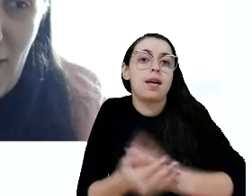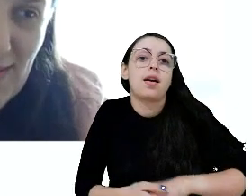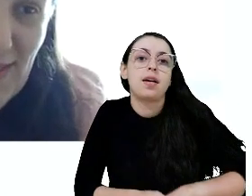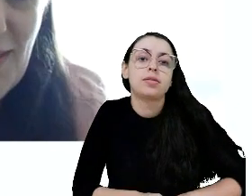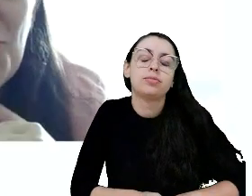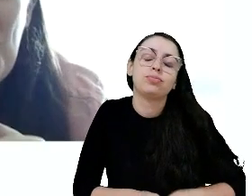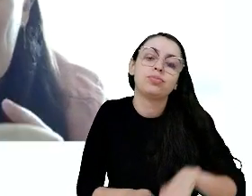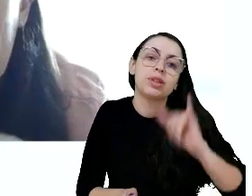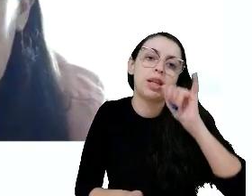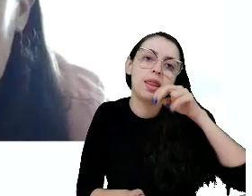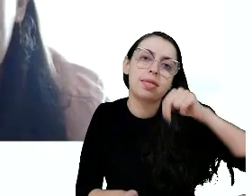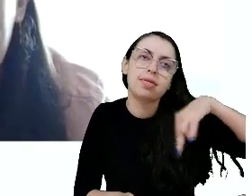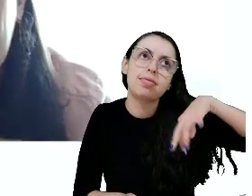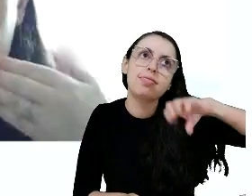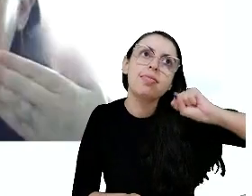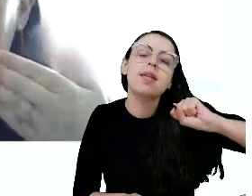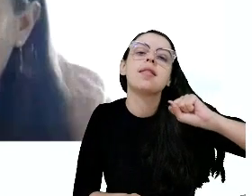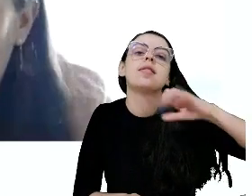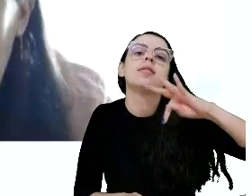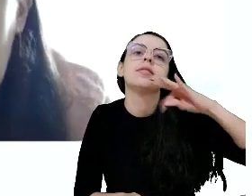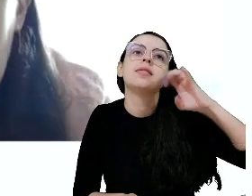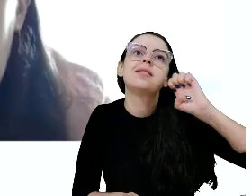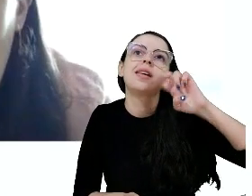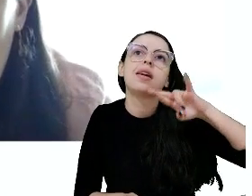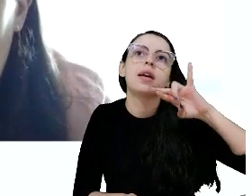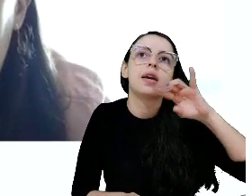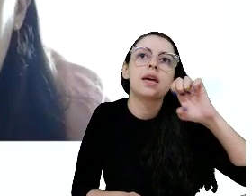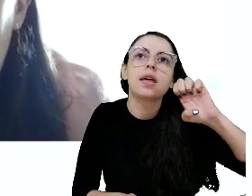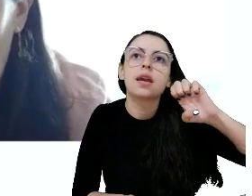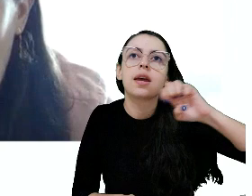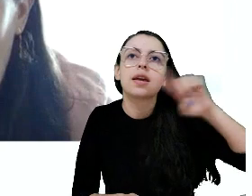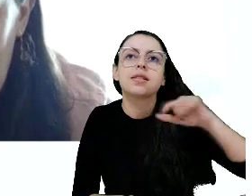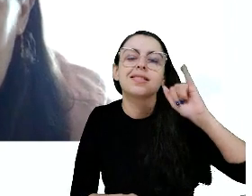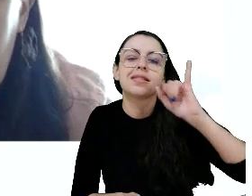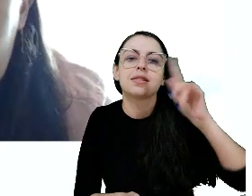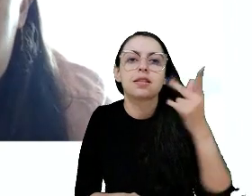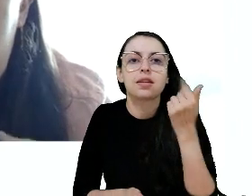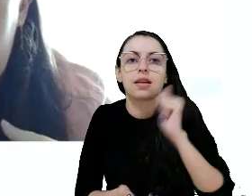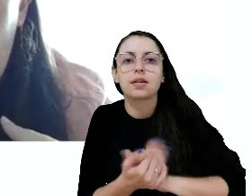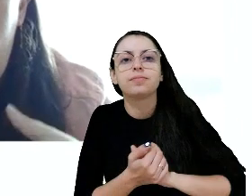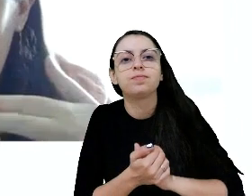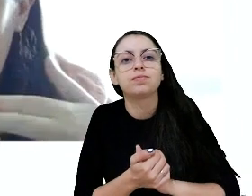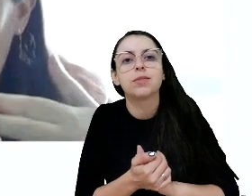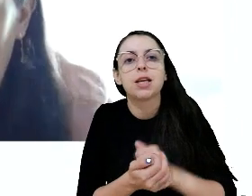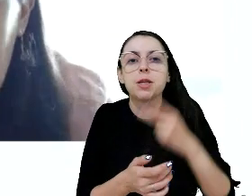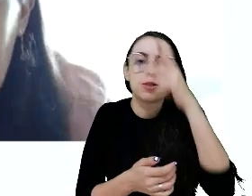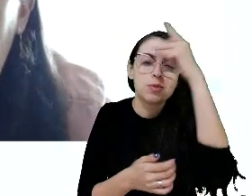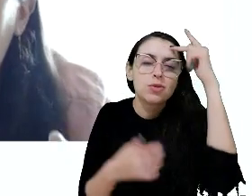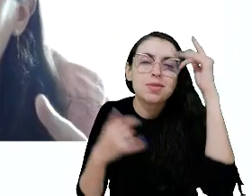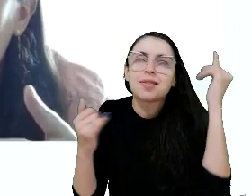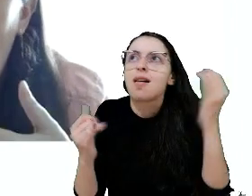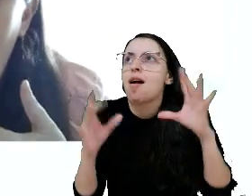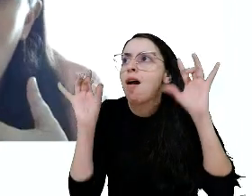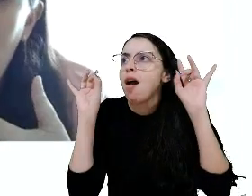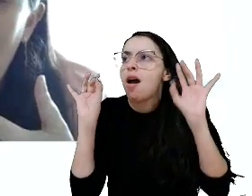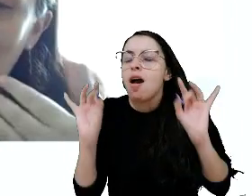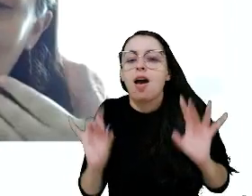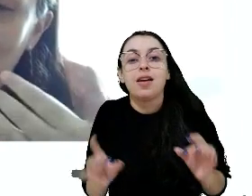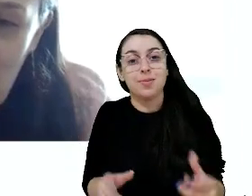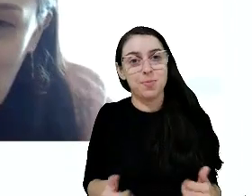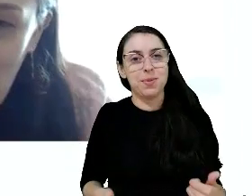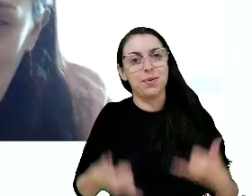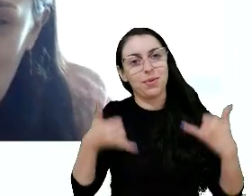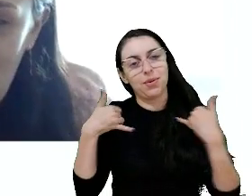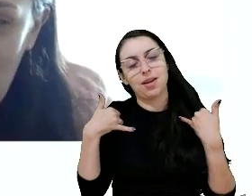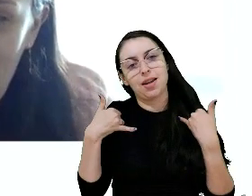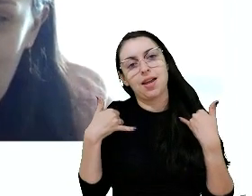convite, doutora Terezinha, doutora Inês, e toda a equipe que contribuiu e que construiu esse evento. Vocês são pessoas incríveis, das